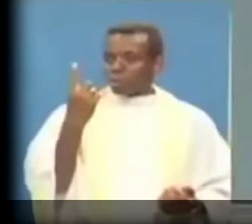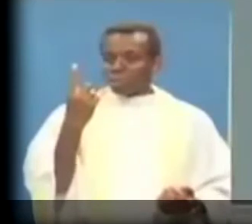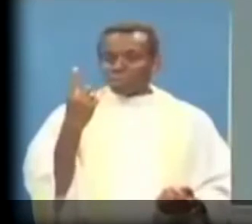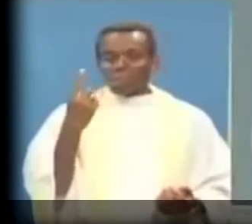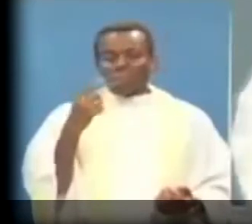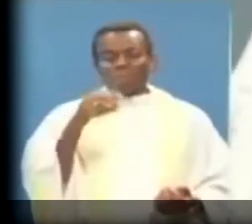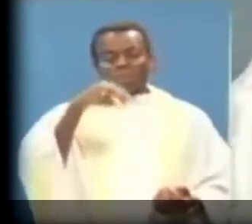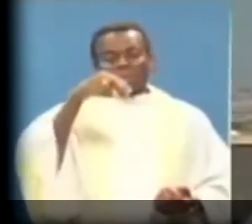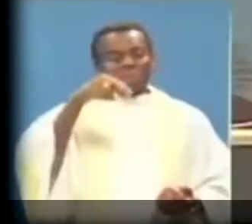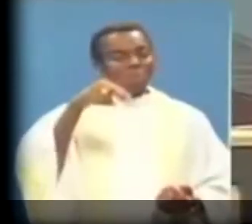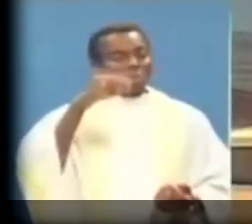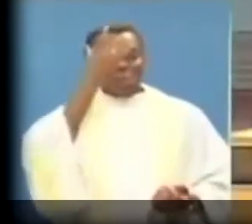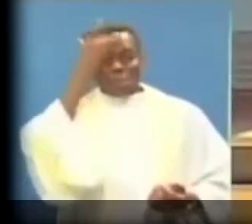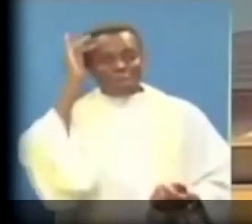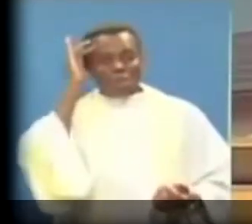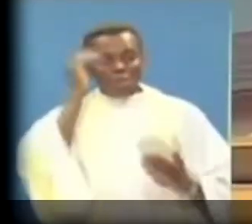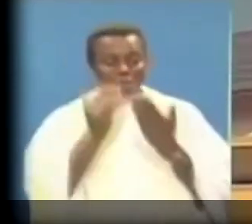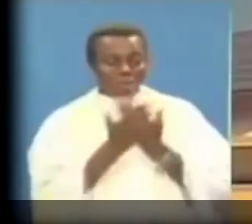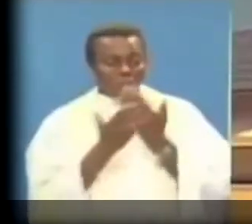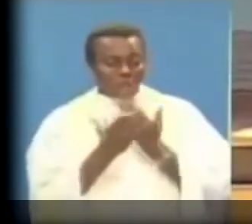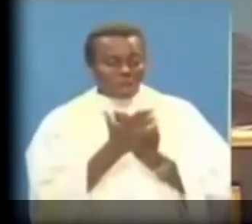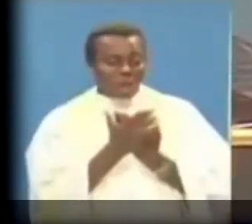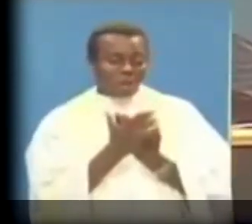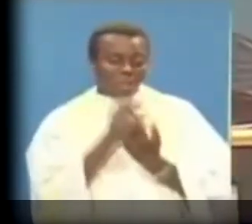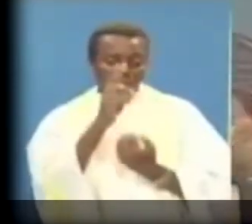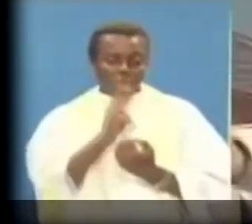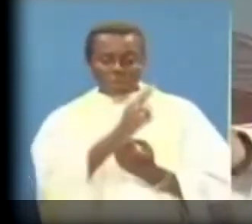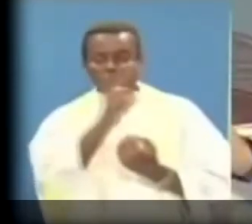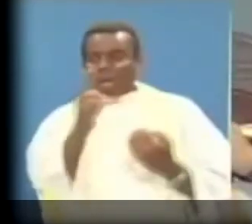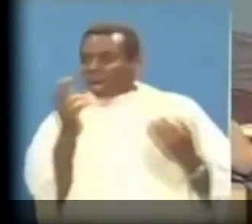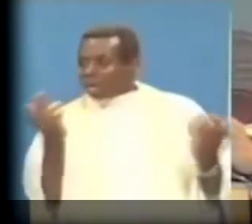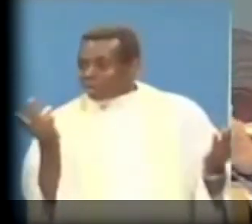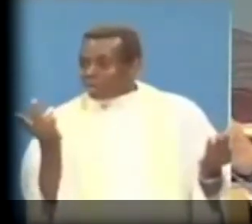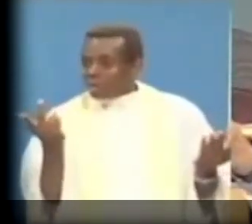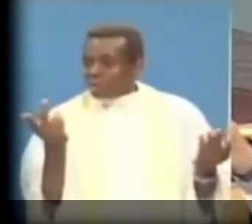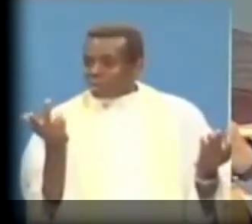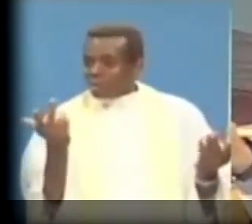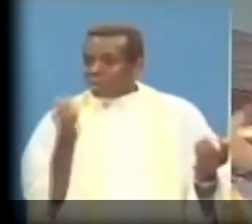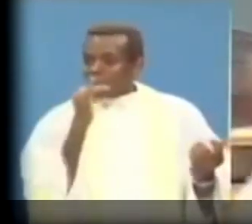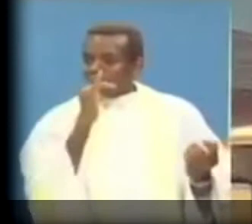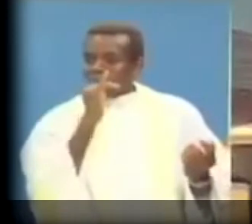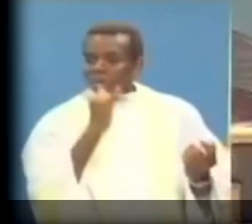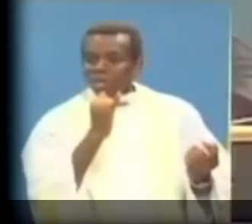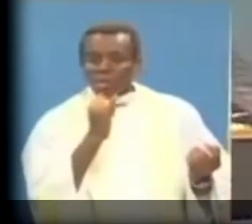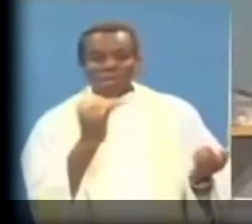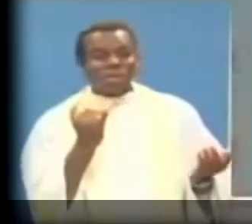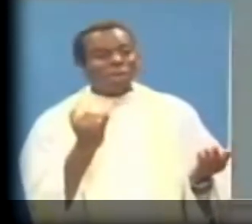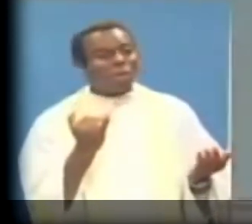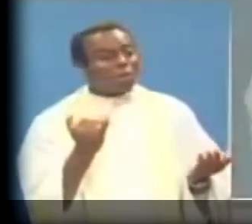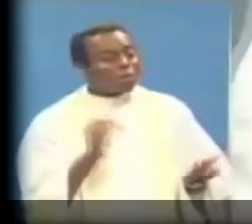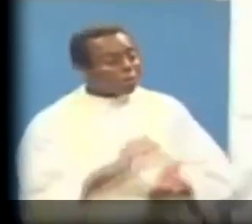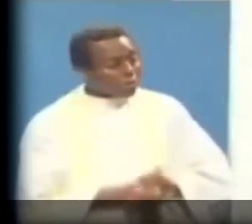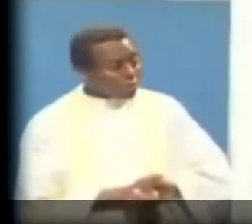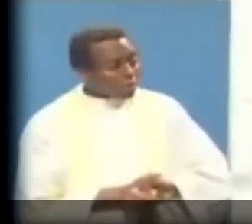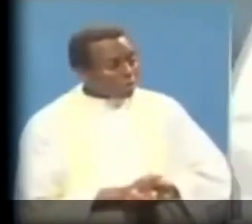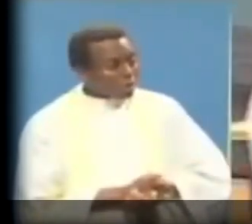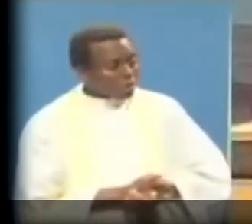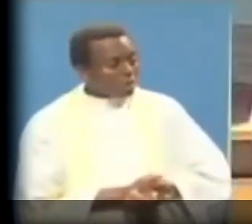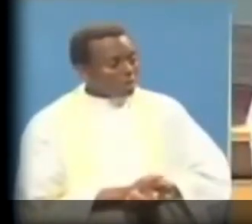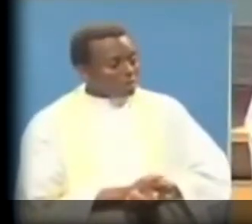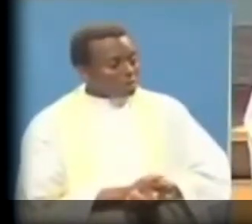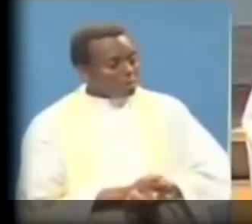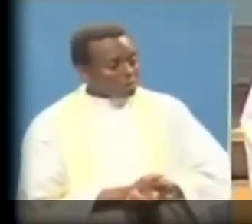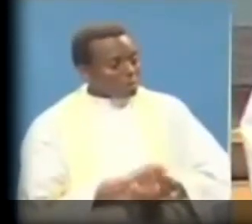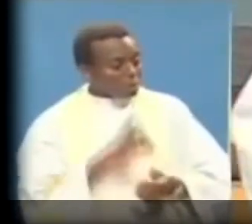seria o encontro daquele filho com seus pais porque eu fiquei imaginando se fosse meu pai e minha